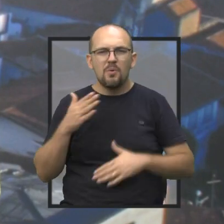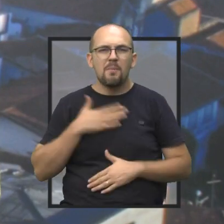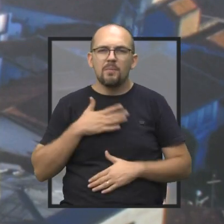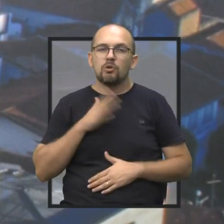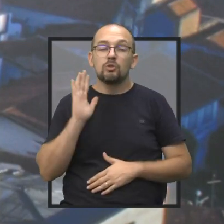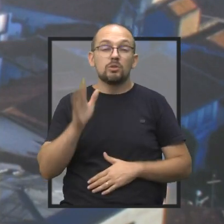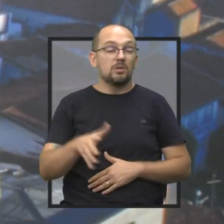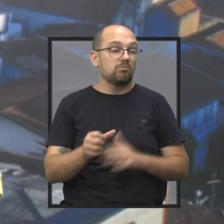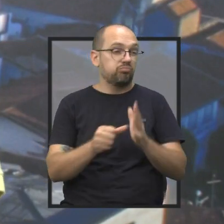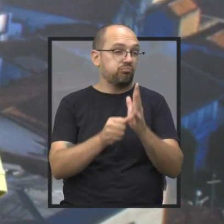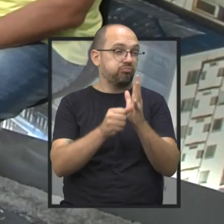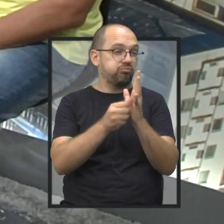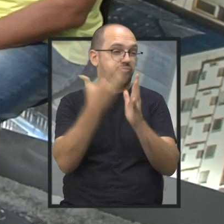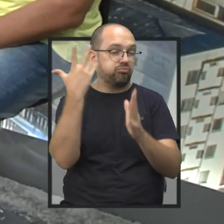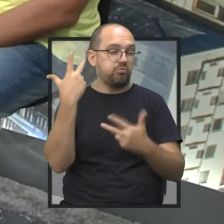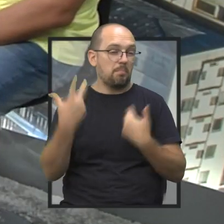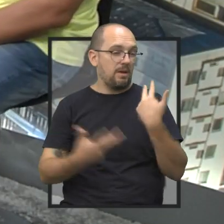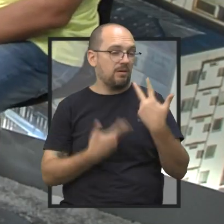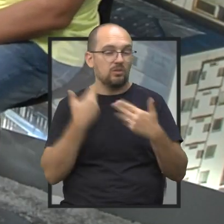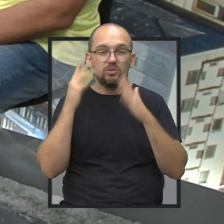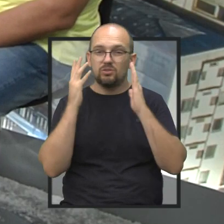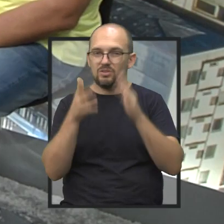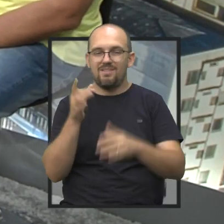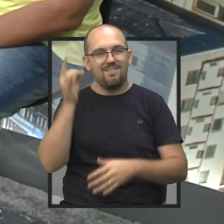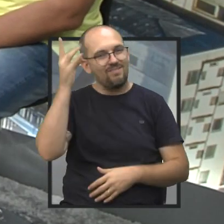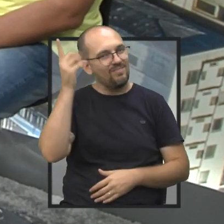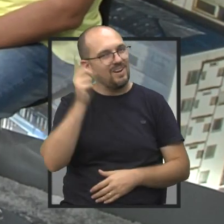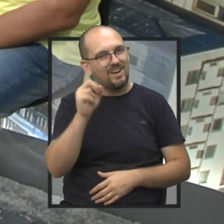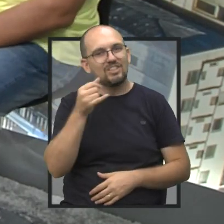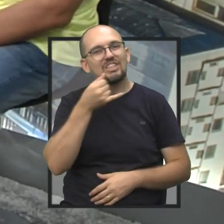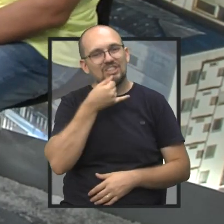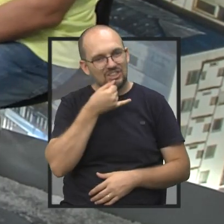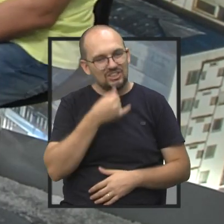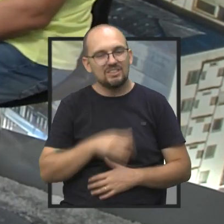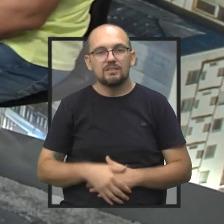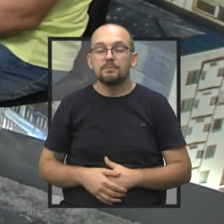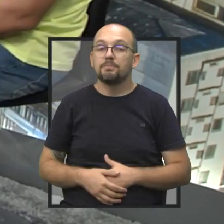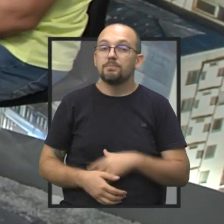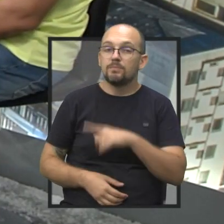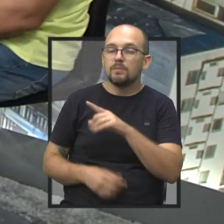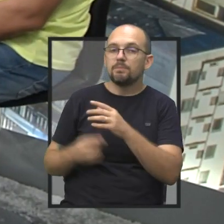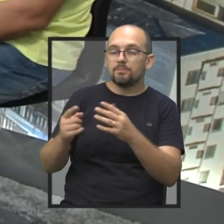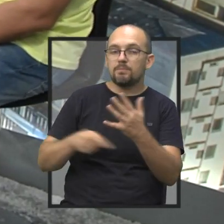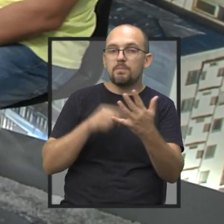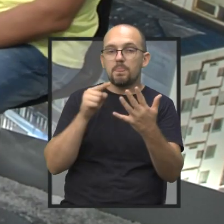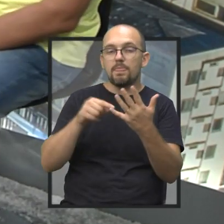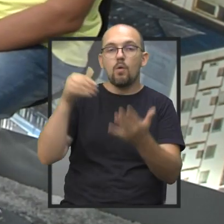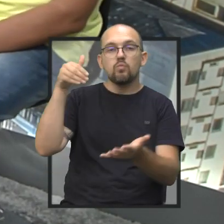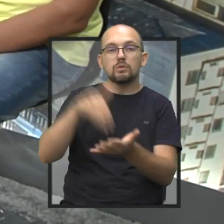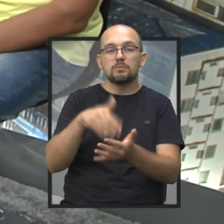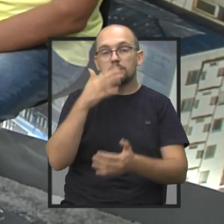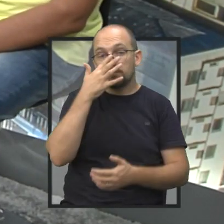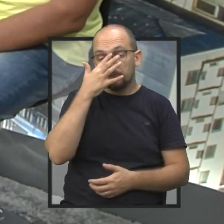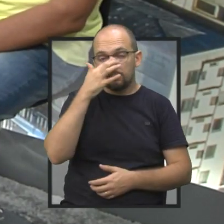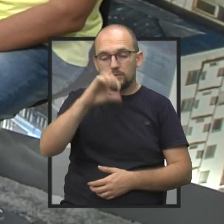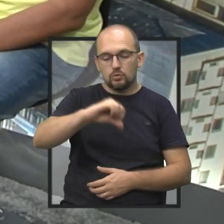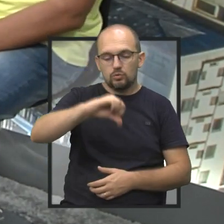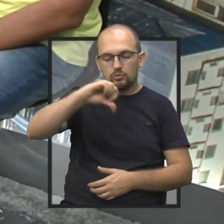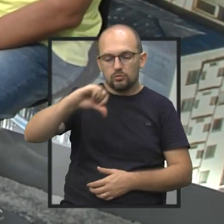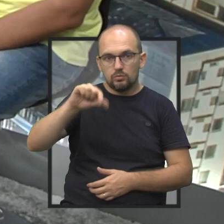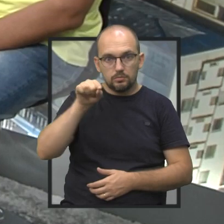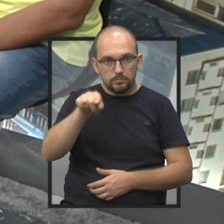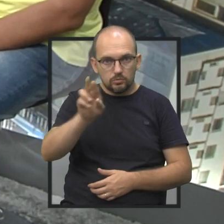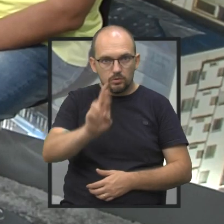sabe como que é triste. É, não é fácil não. E a última emenda do senhor, de aproximadamente R$99 mil,